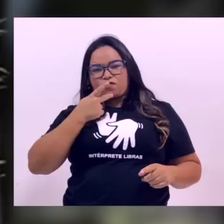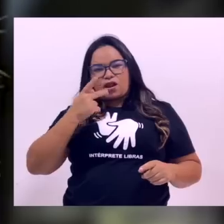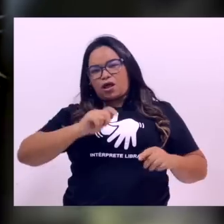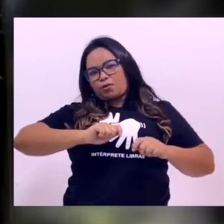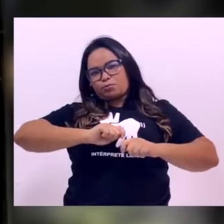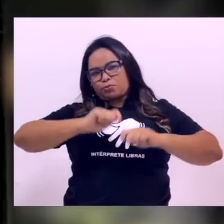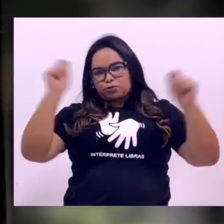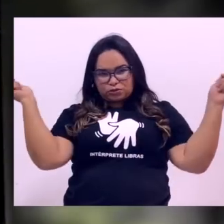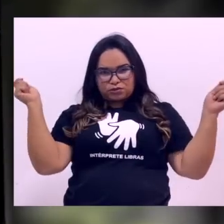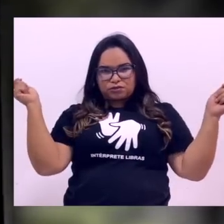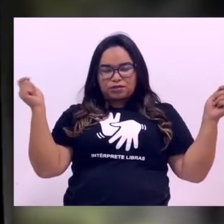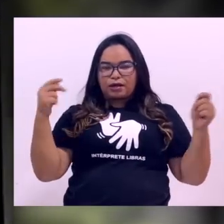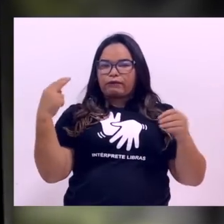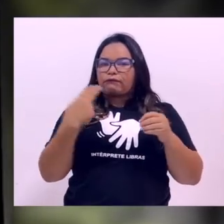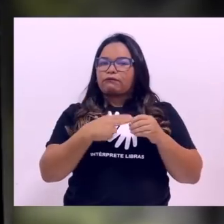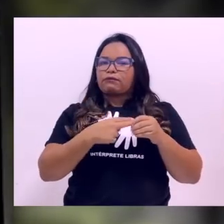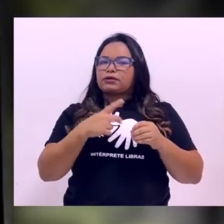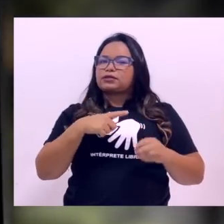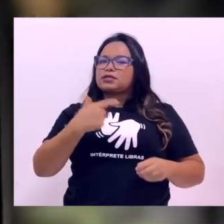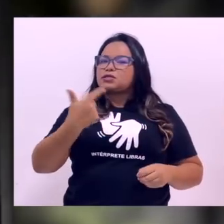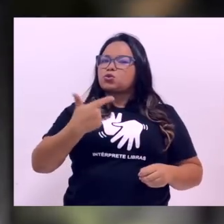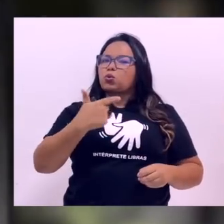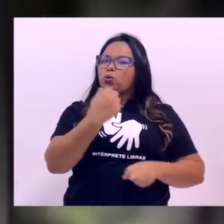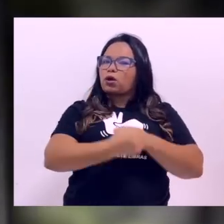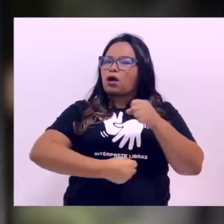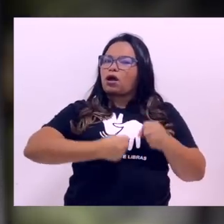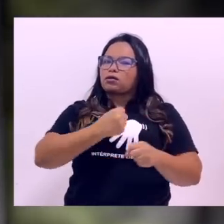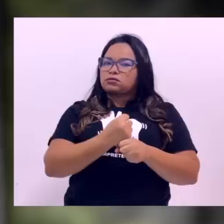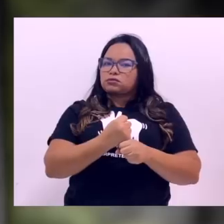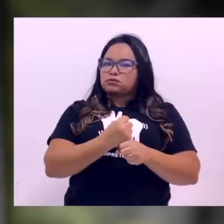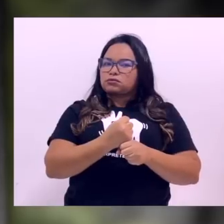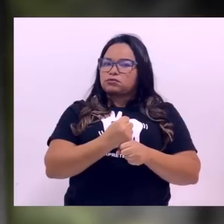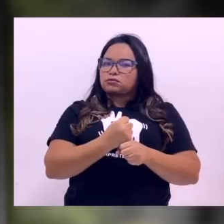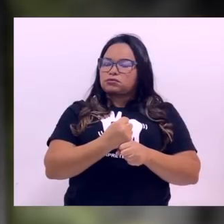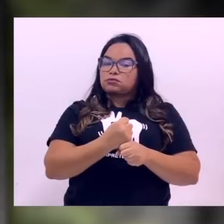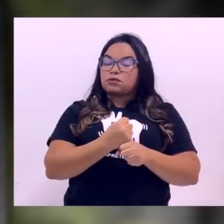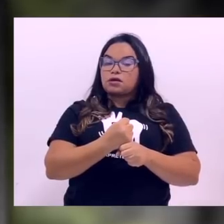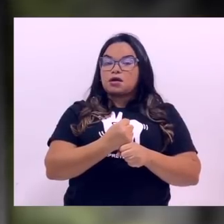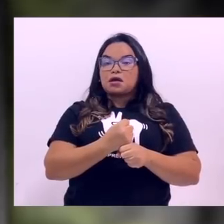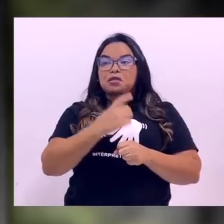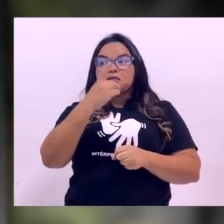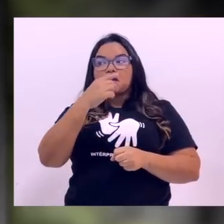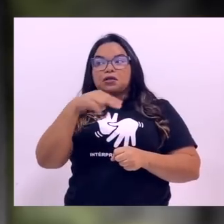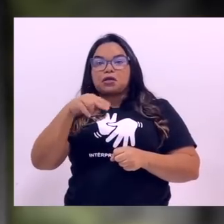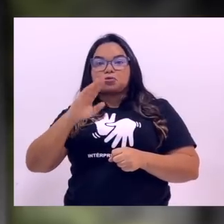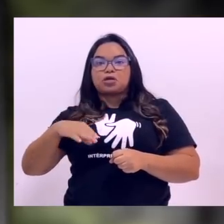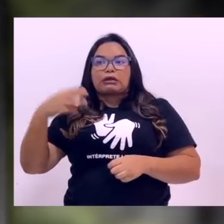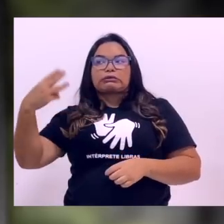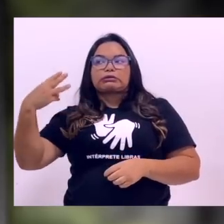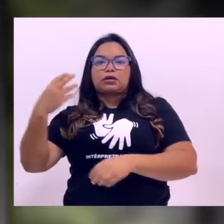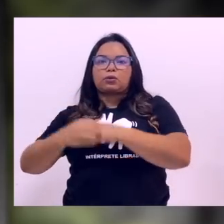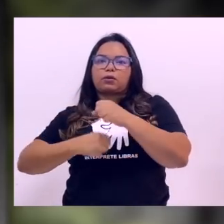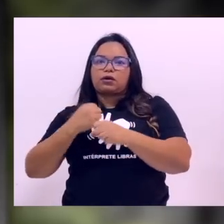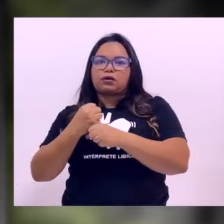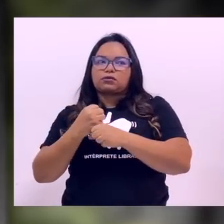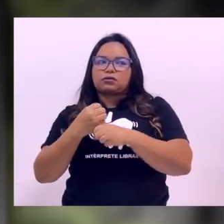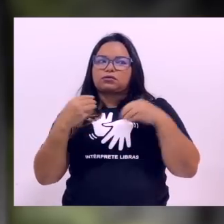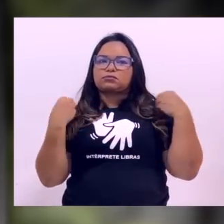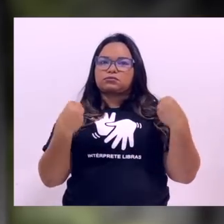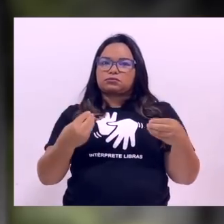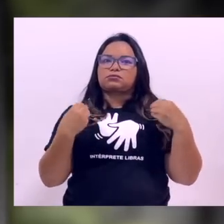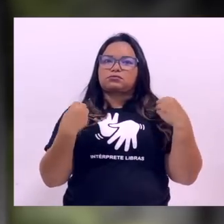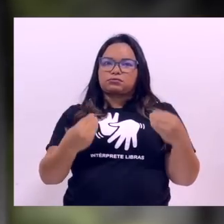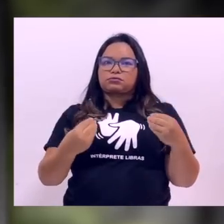dizem, é impossível, Nabucodonosor está no seu segundo ano e os outros estão no terceiro ano? A Bíblia está